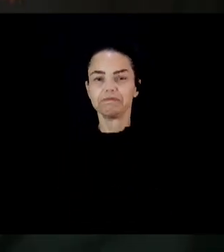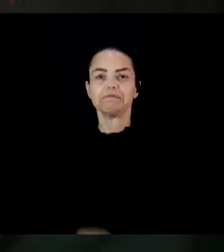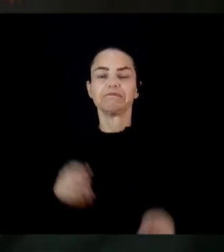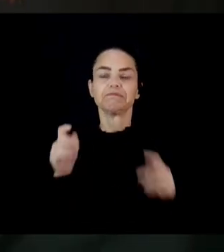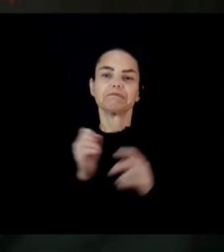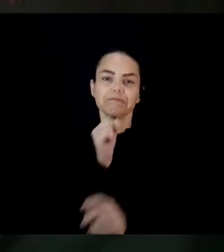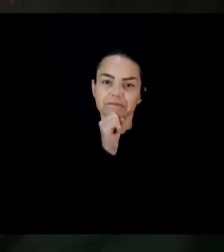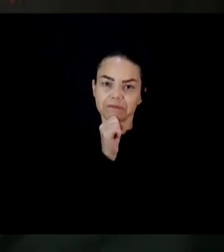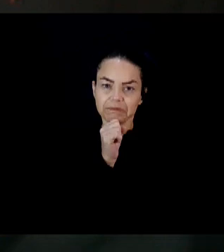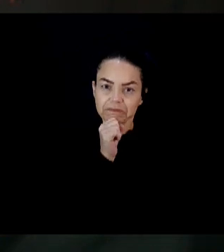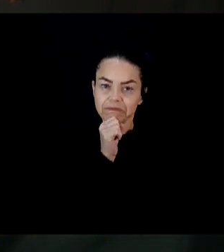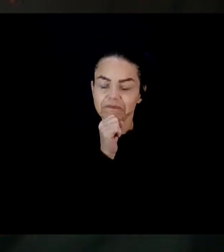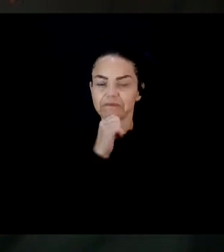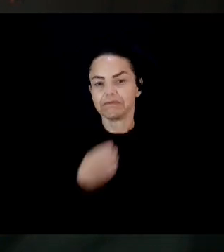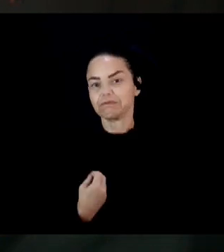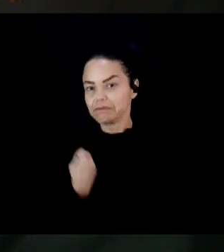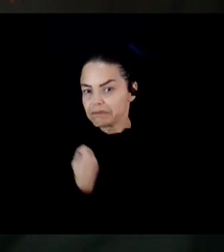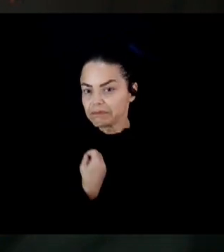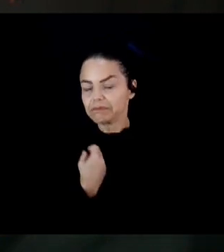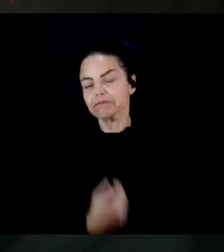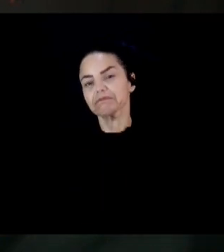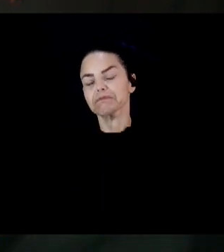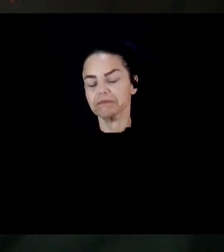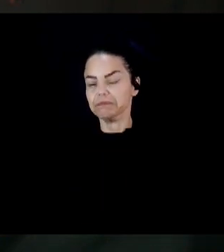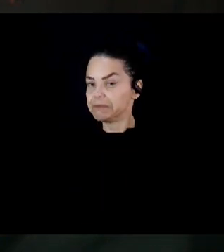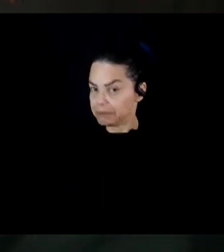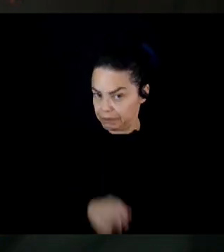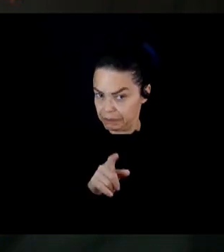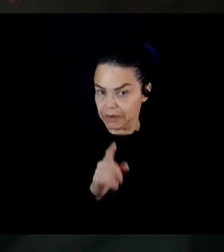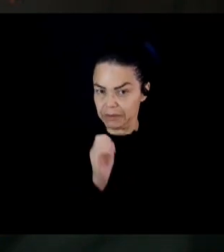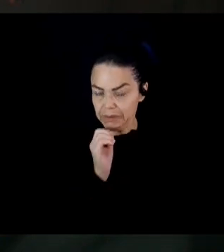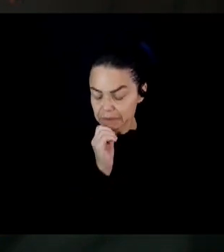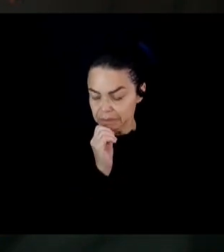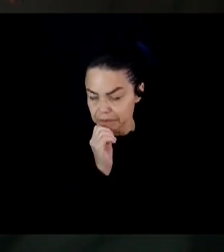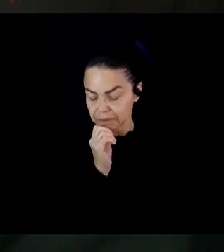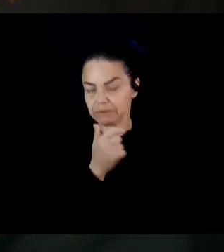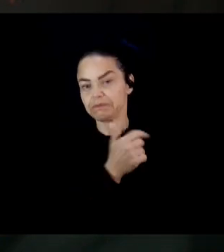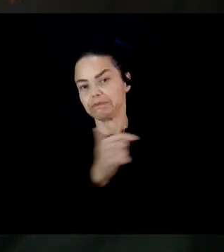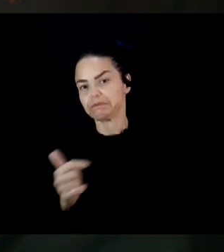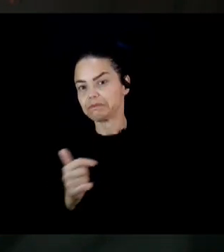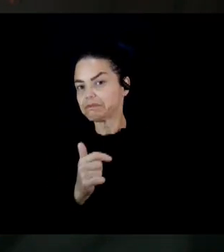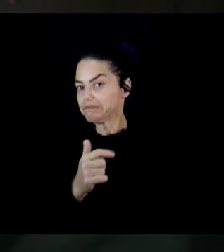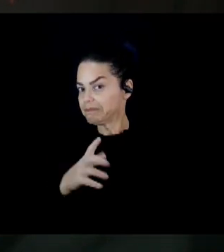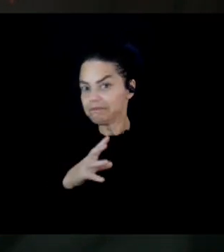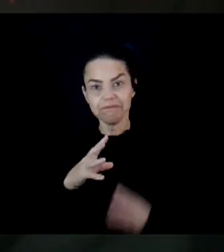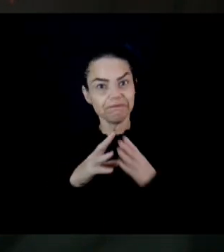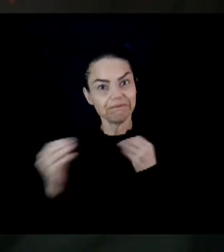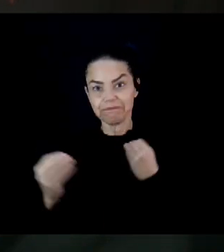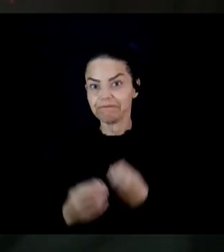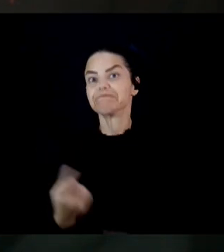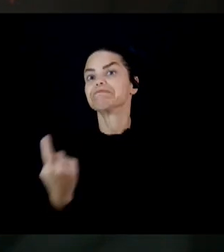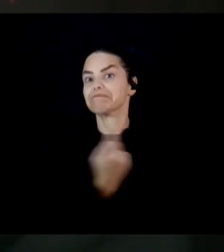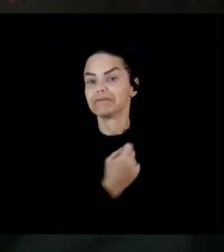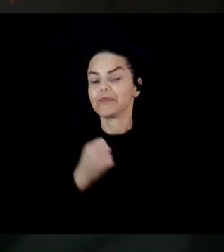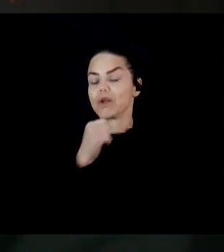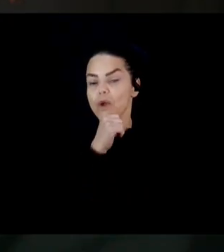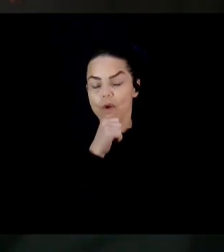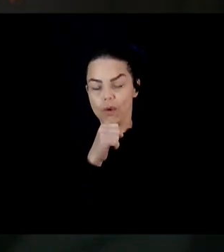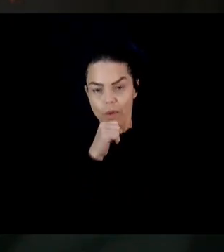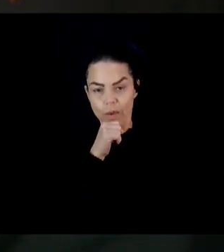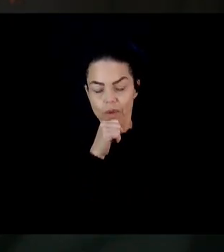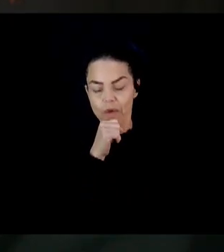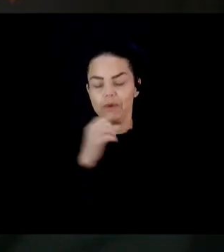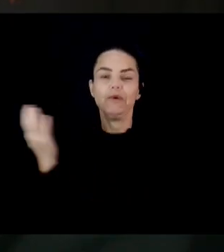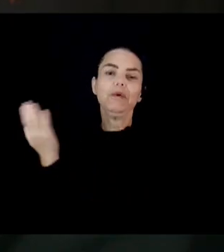envelhecimento e vitalidade, e é algo que não tem como fugir. Nós estamos envelhecendo. No passado,